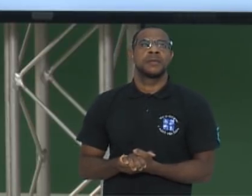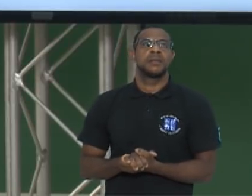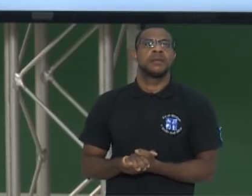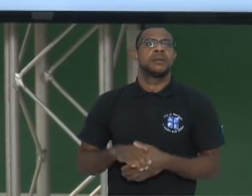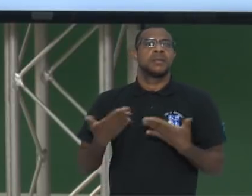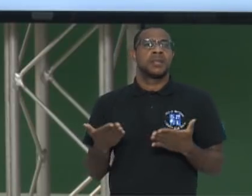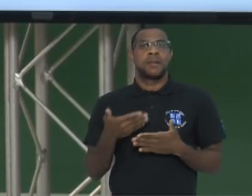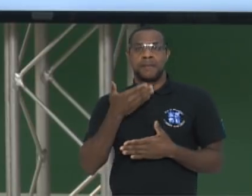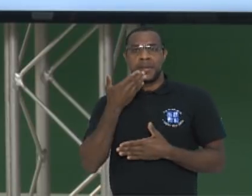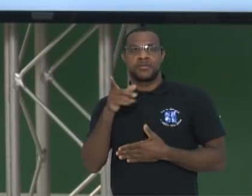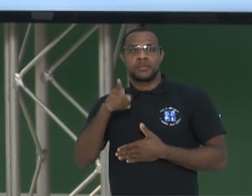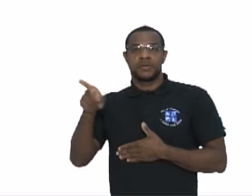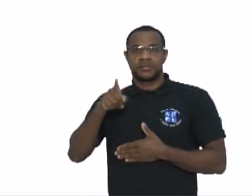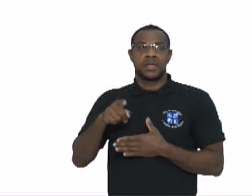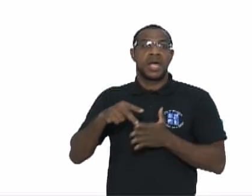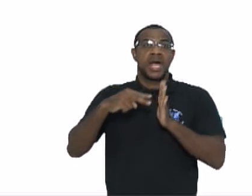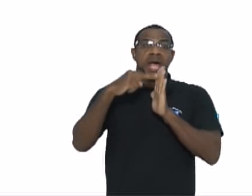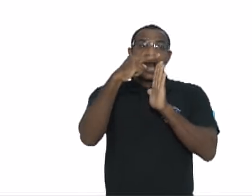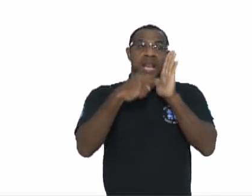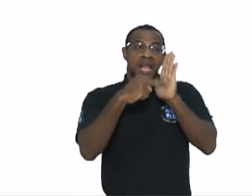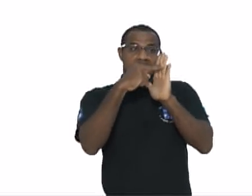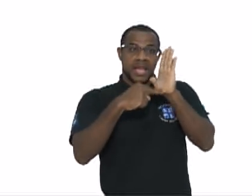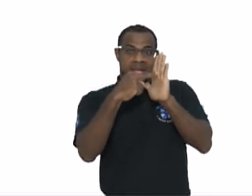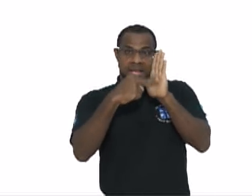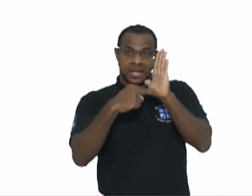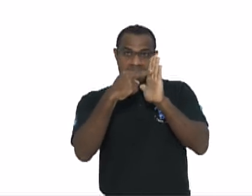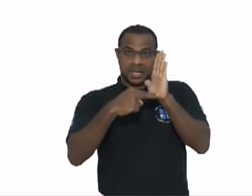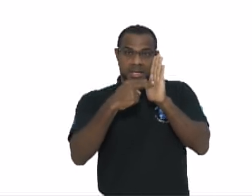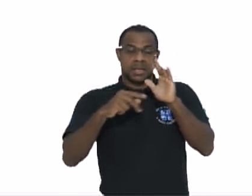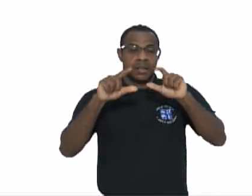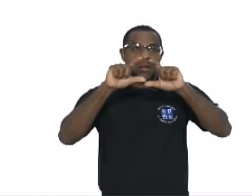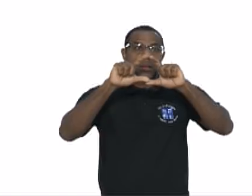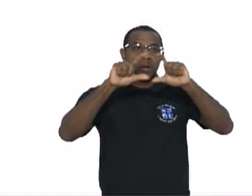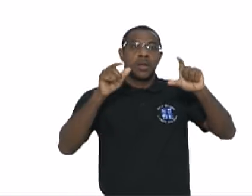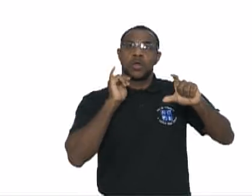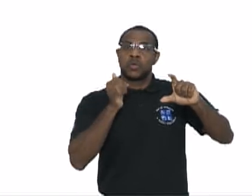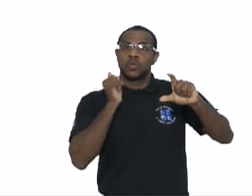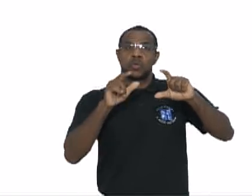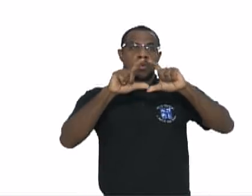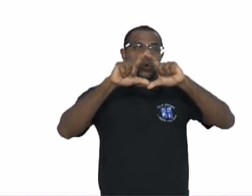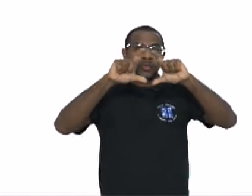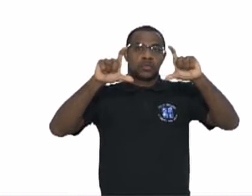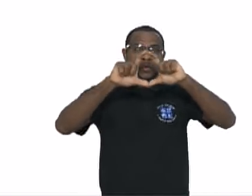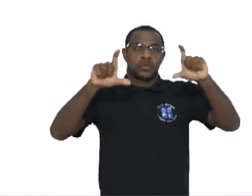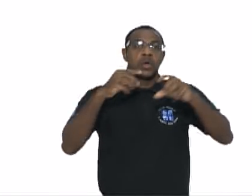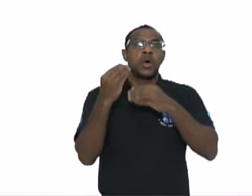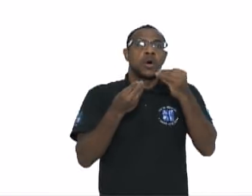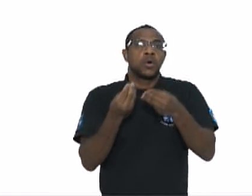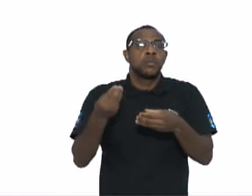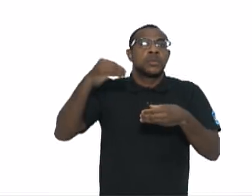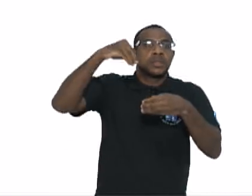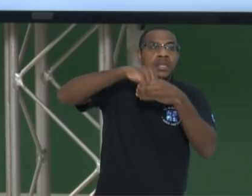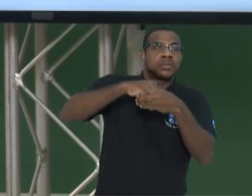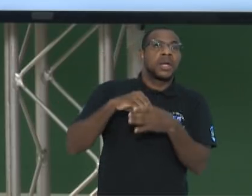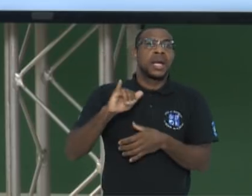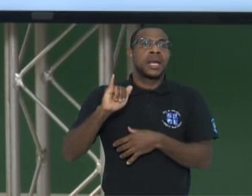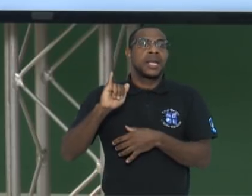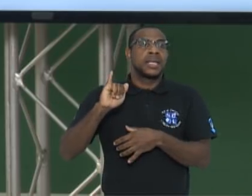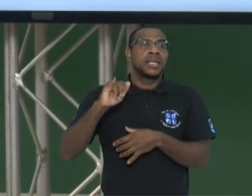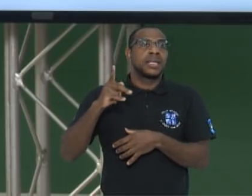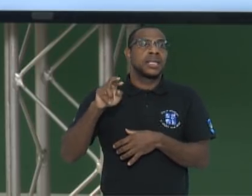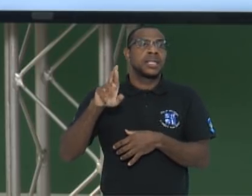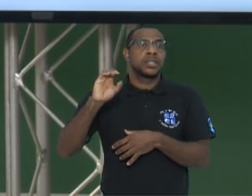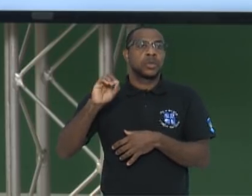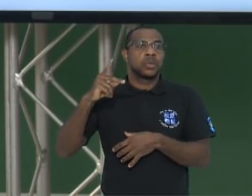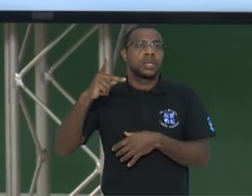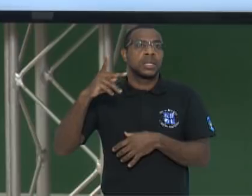Agora eu vou pedir para vocês reler o início do conto e explicar como ocorre a introspecção psicológica nesse início do conto